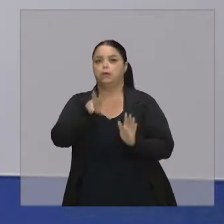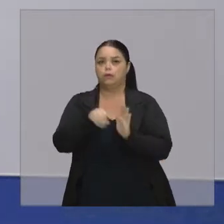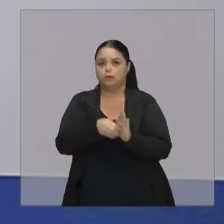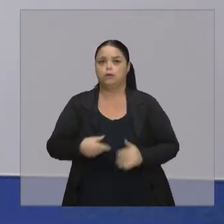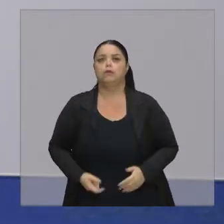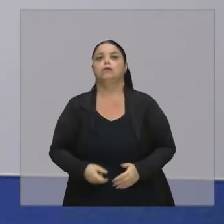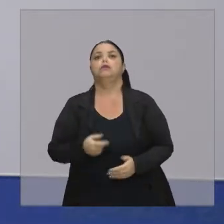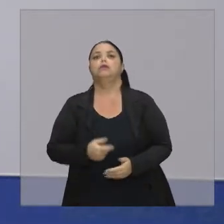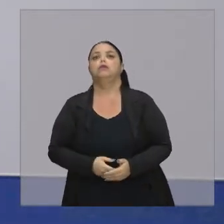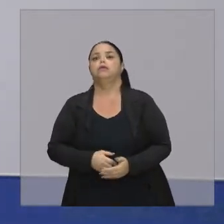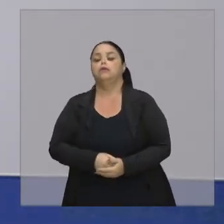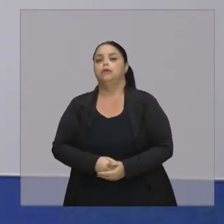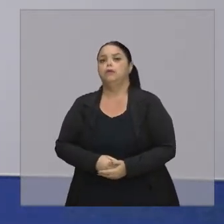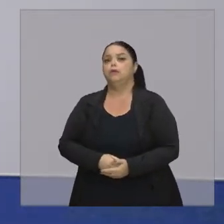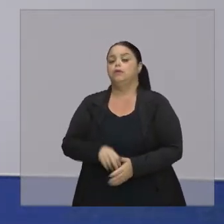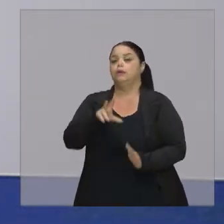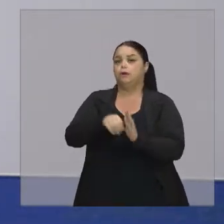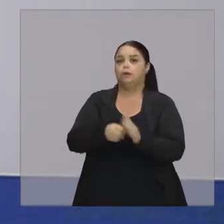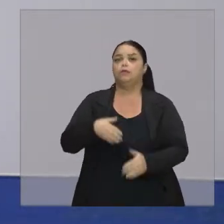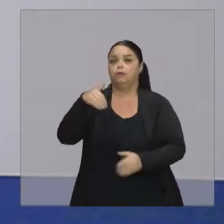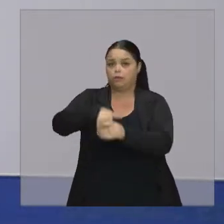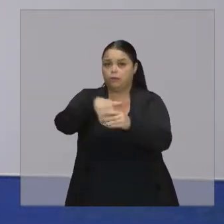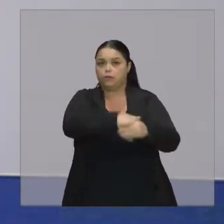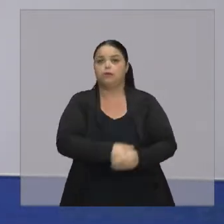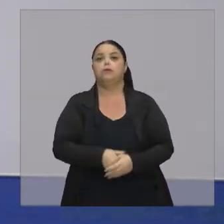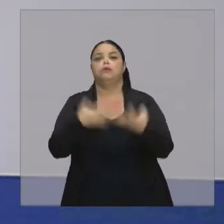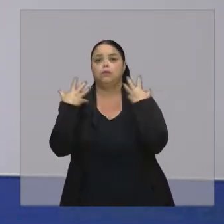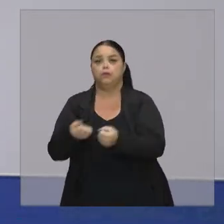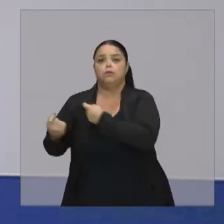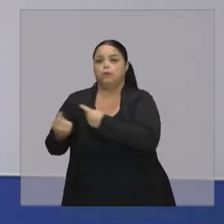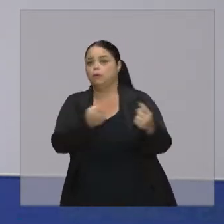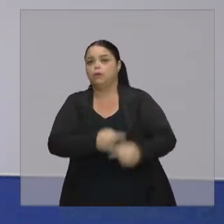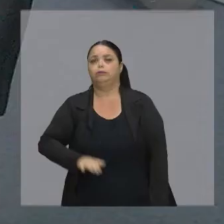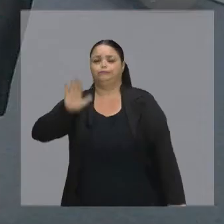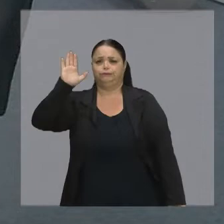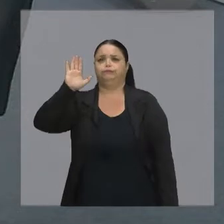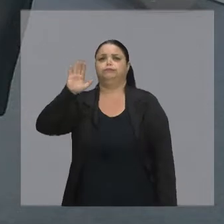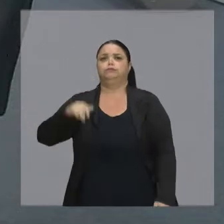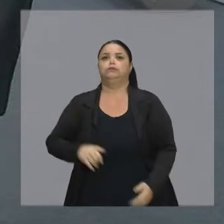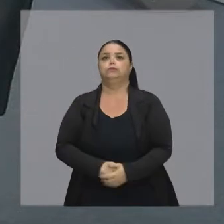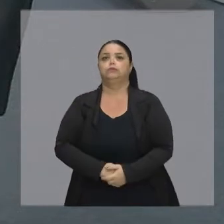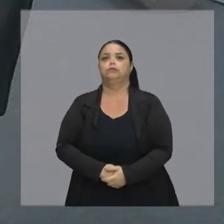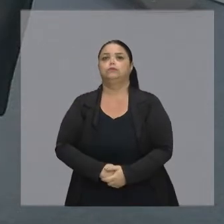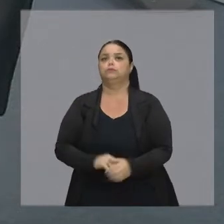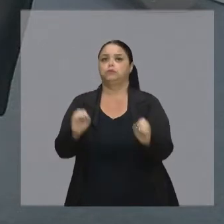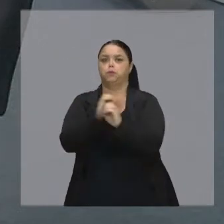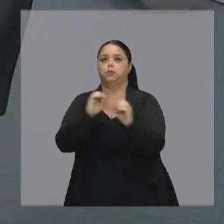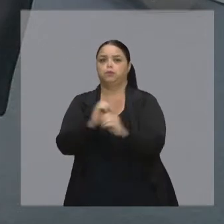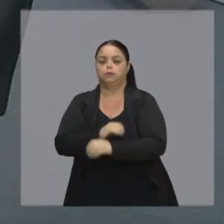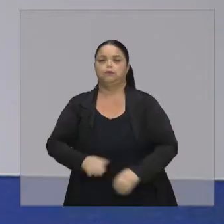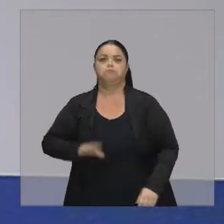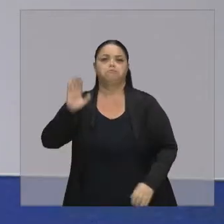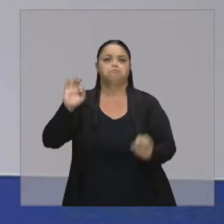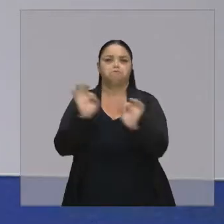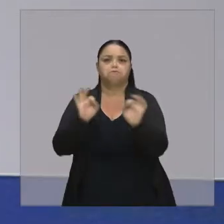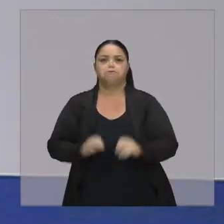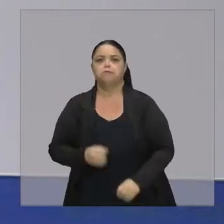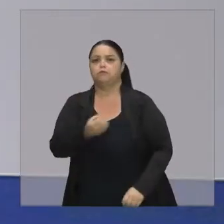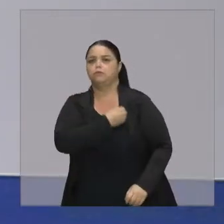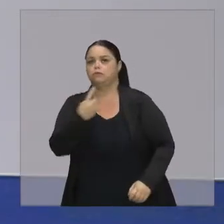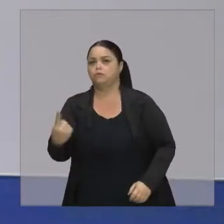Em votação, a emenda. Vereadores favoráveis, permaneçam em comissão. Os contrários se manifestem. Sem manifestações. Emenda número